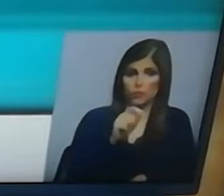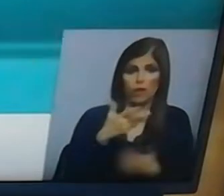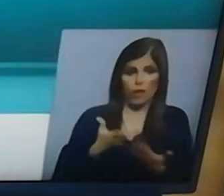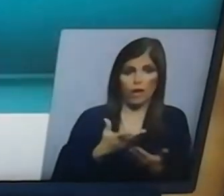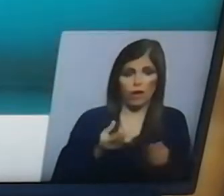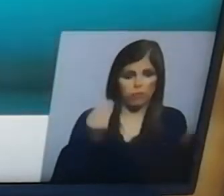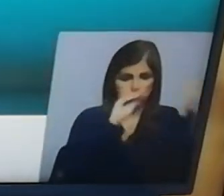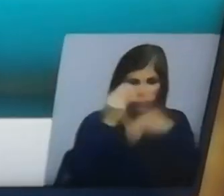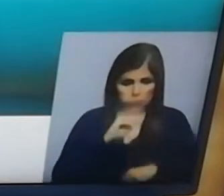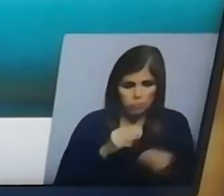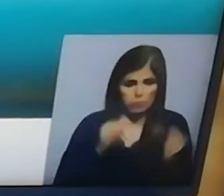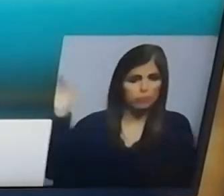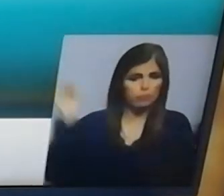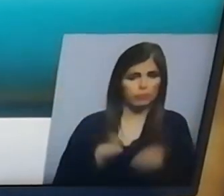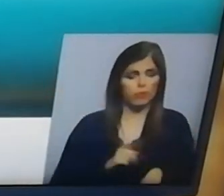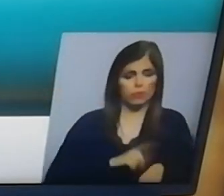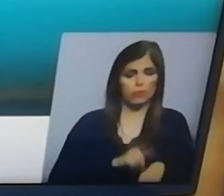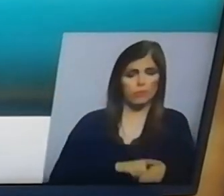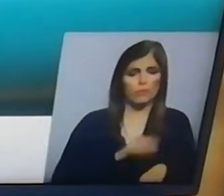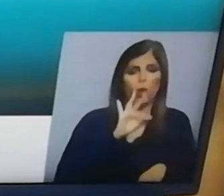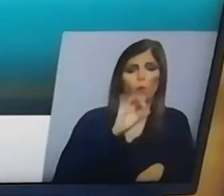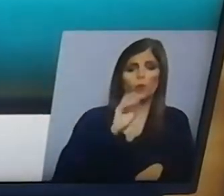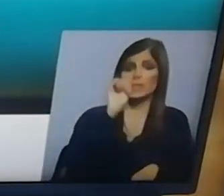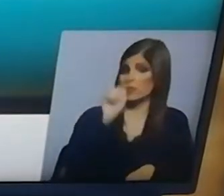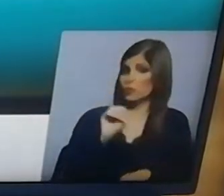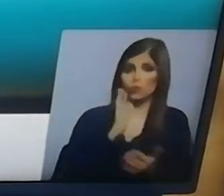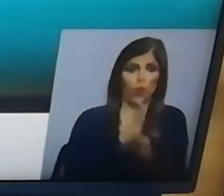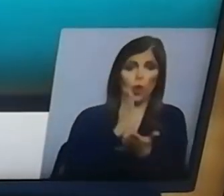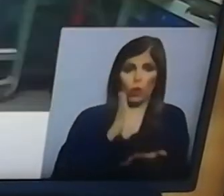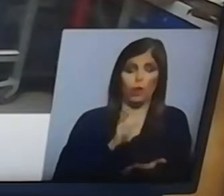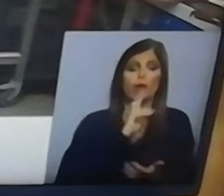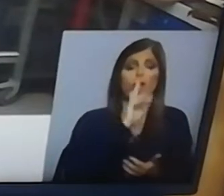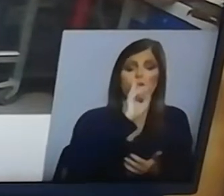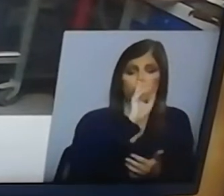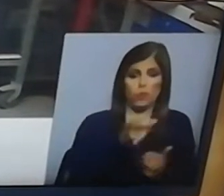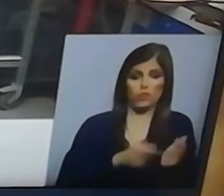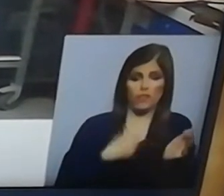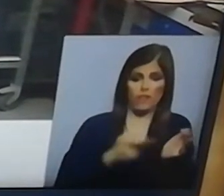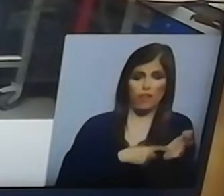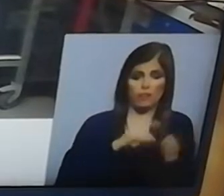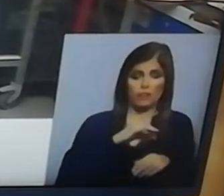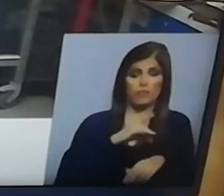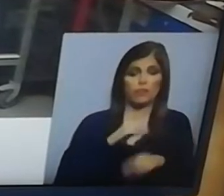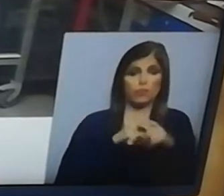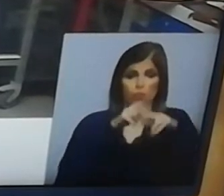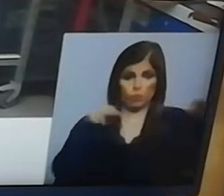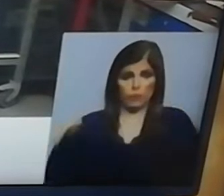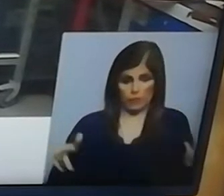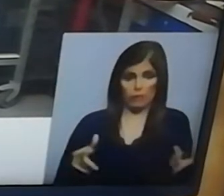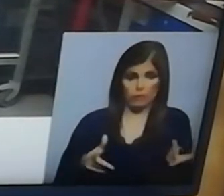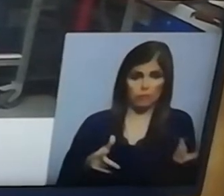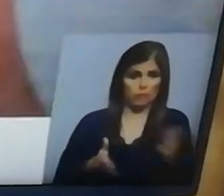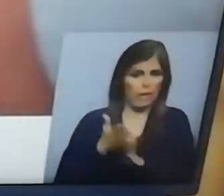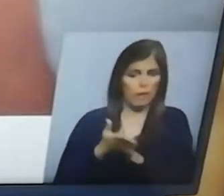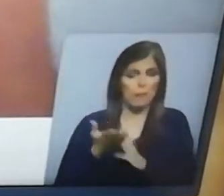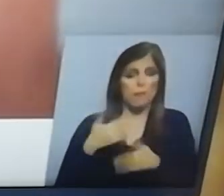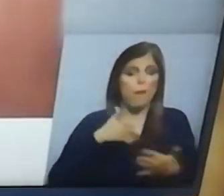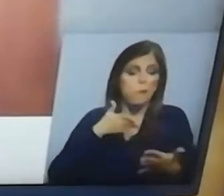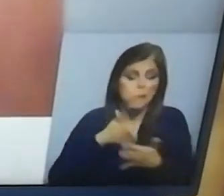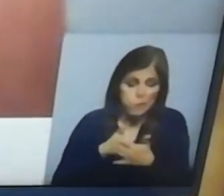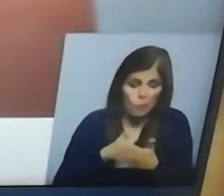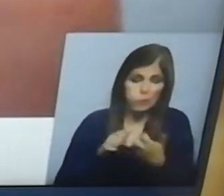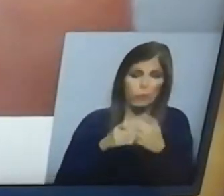plástica, reduzem o tempo para 40 segundos. A resposta às carências hospitalares é mais rápida, mas esbarra num problema: